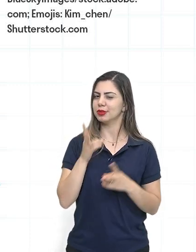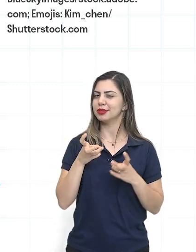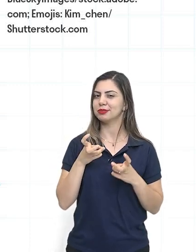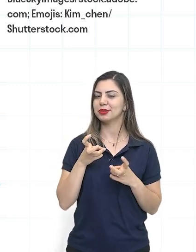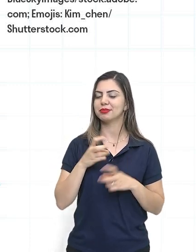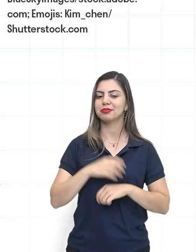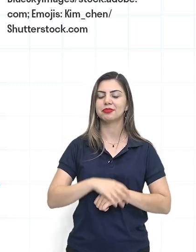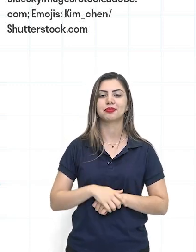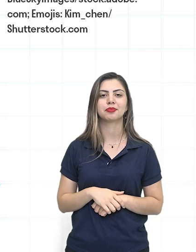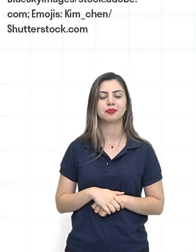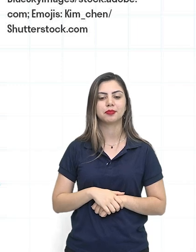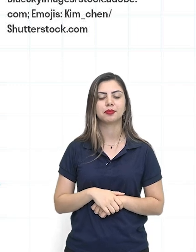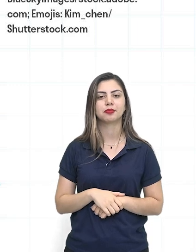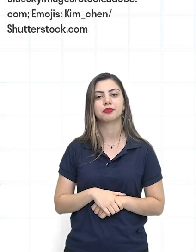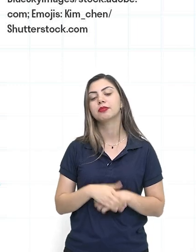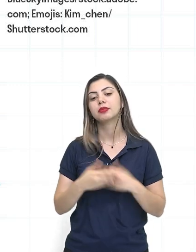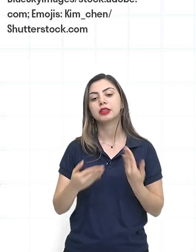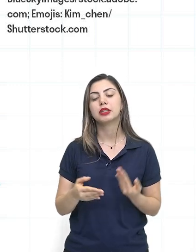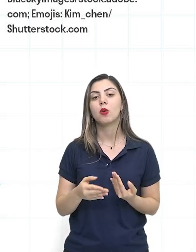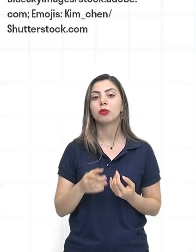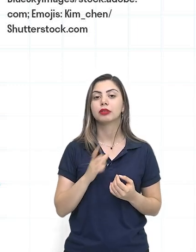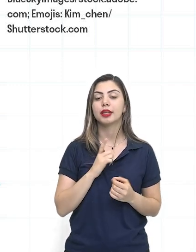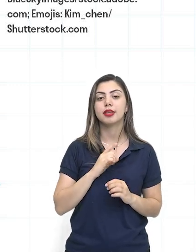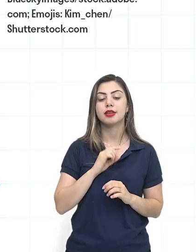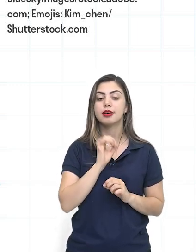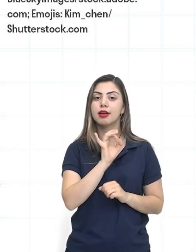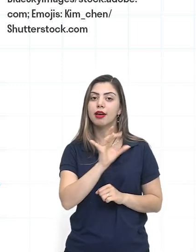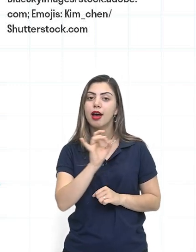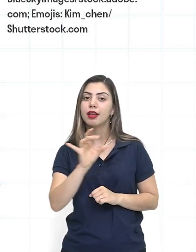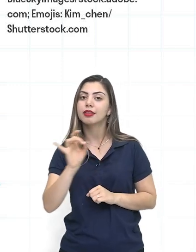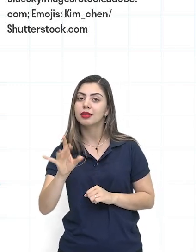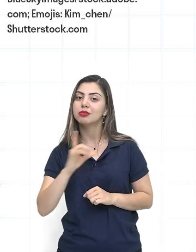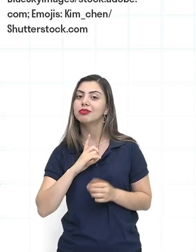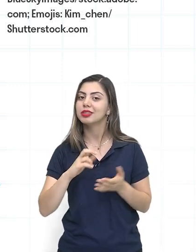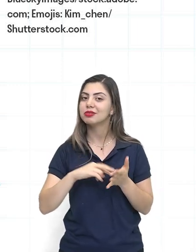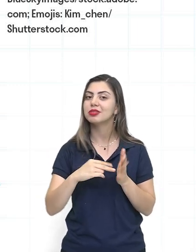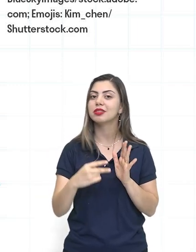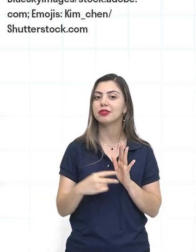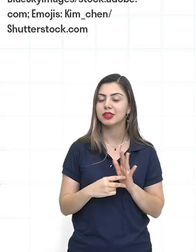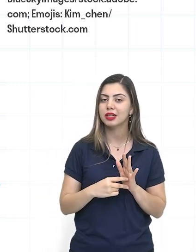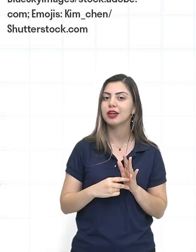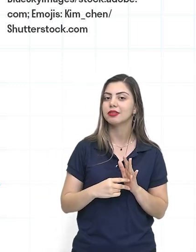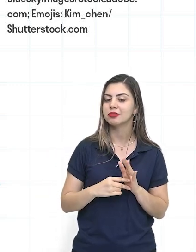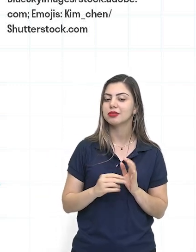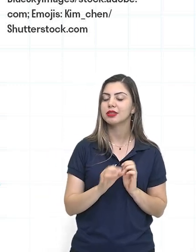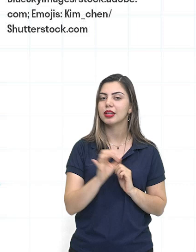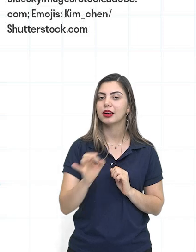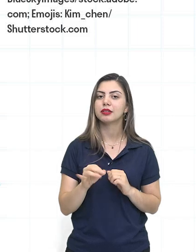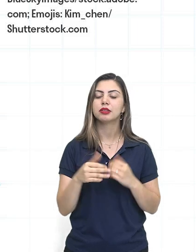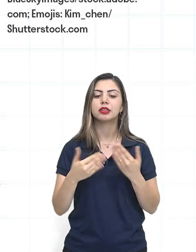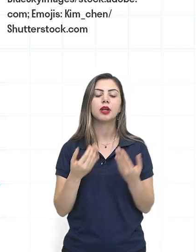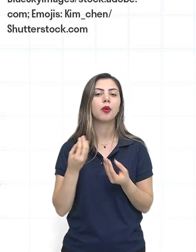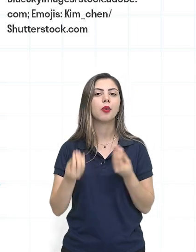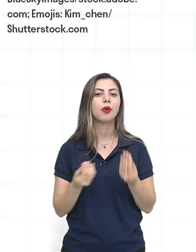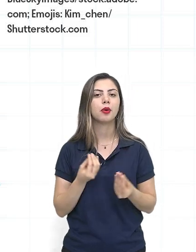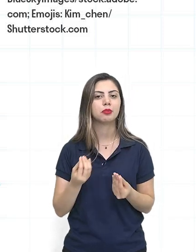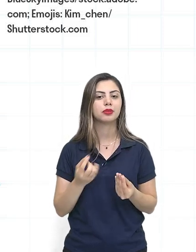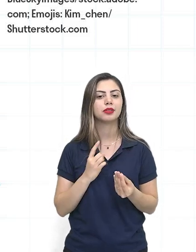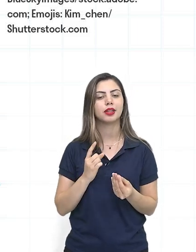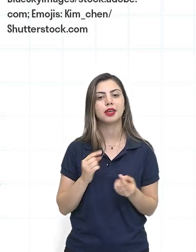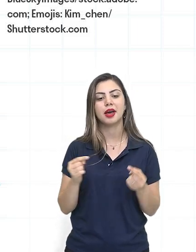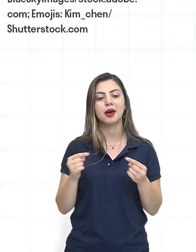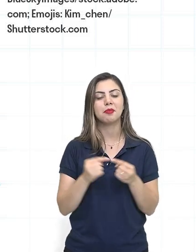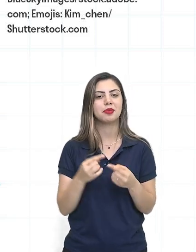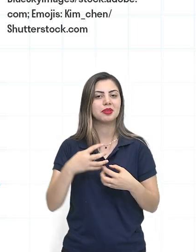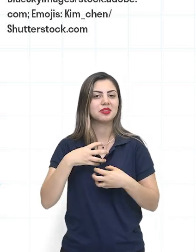observar. Então, para cada um desses símbolos, eles têm um sentido significado. E eles estão embasados em